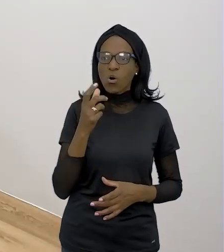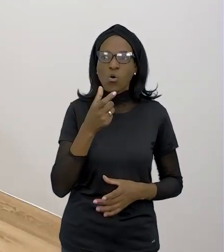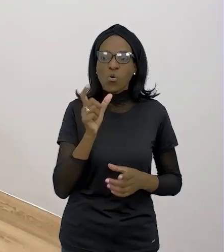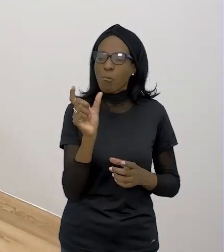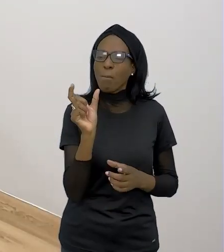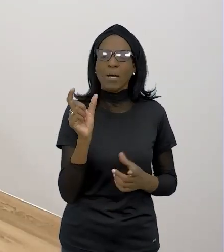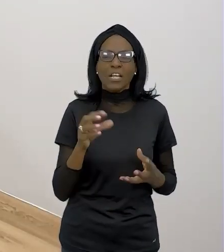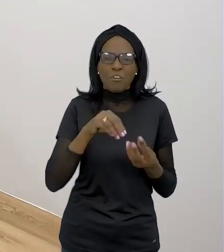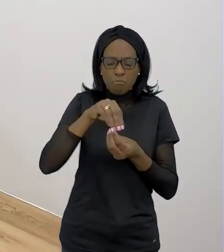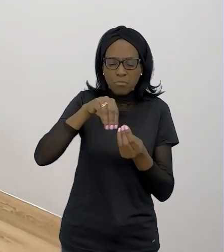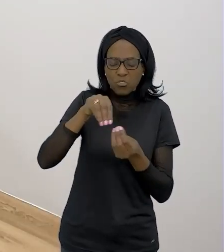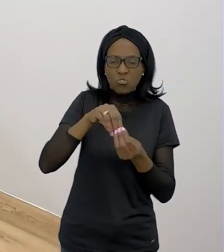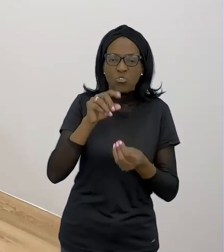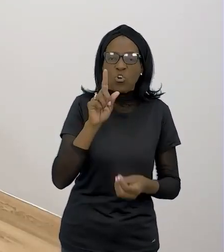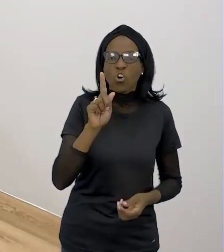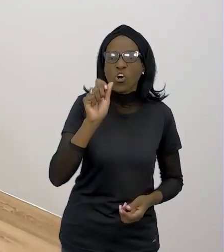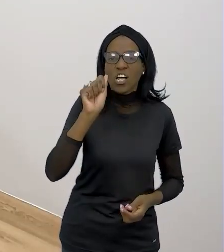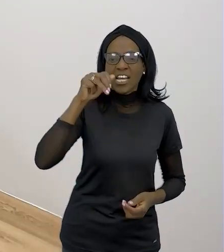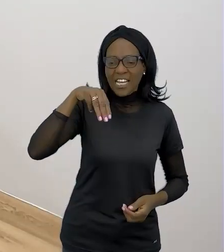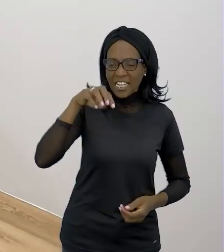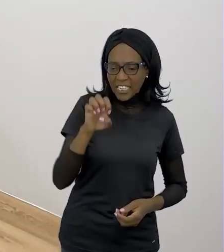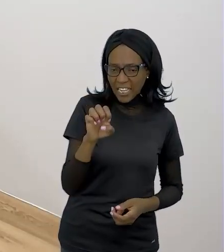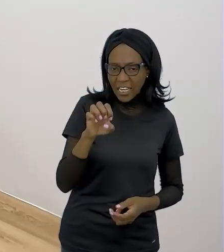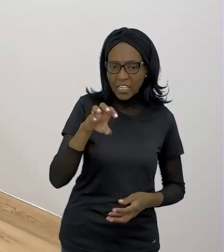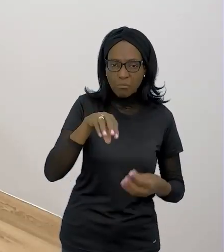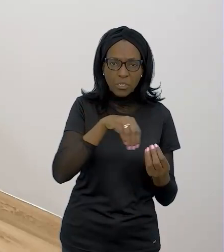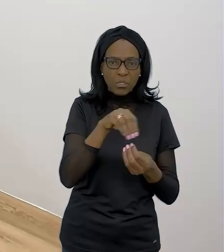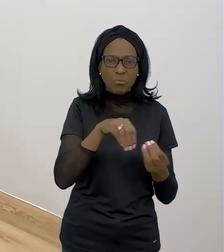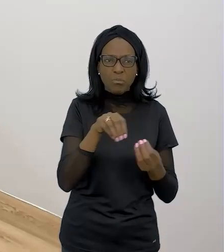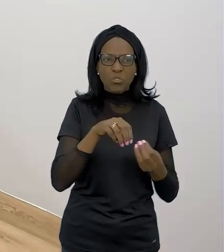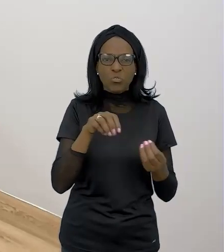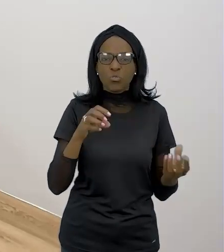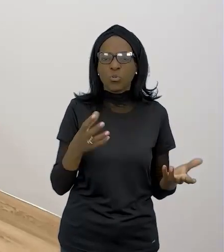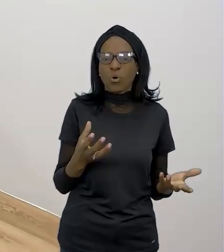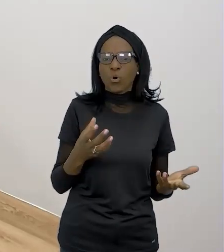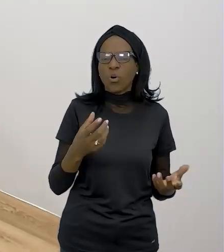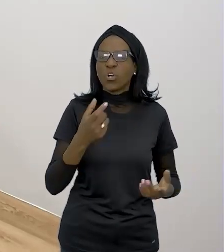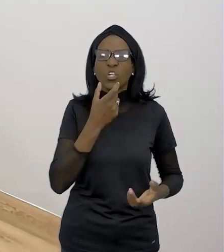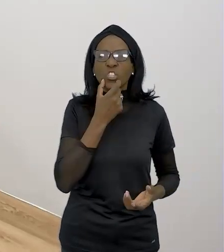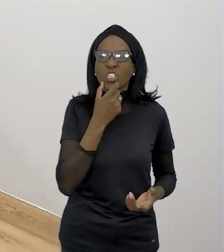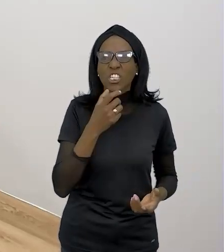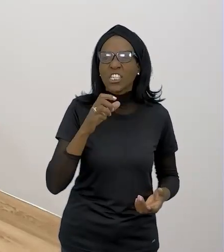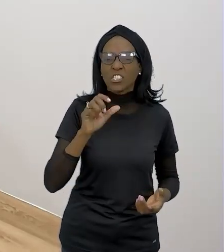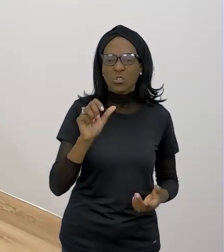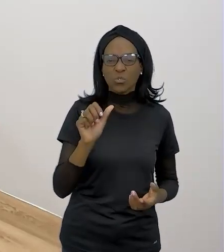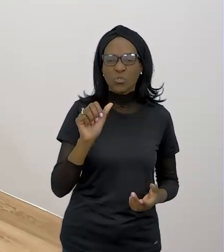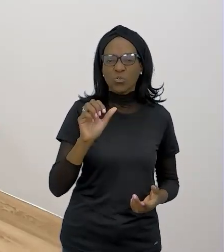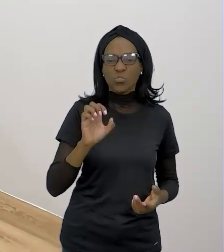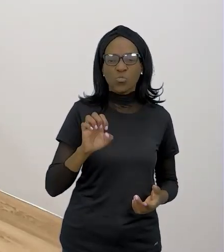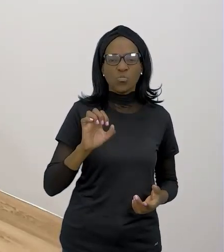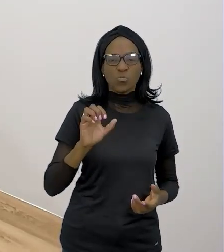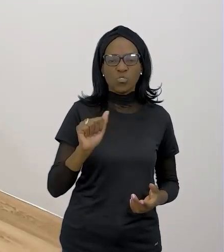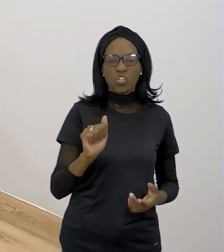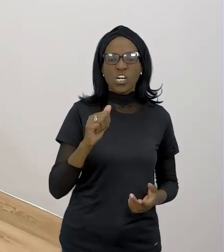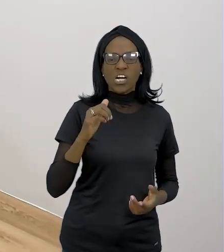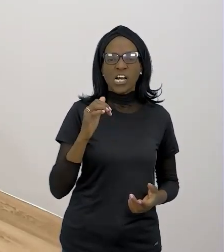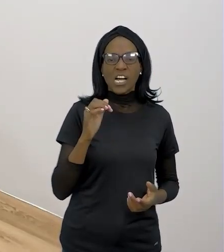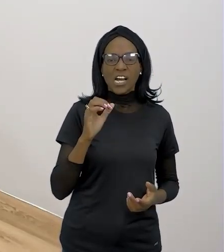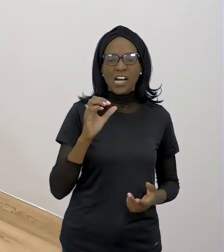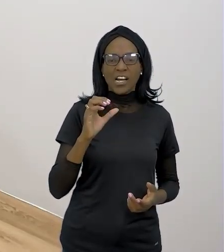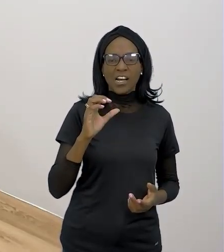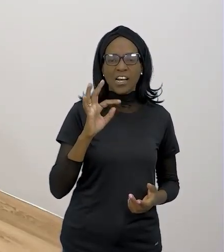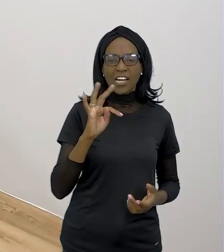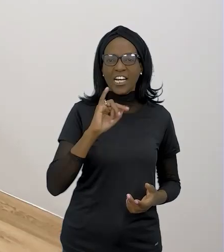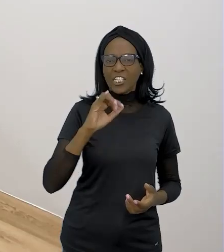gente misturou o game com o ation do inglês, ficou o gamification, e assim por entendi. diante,